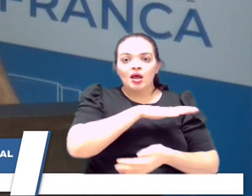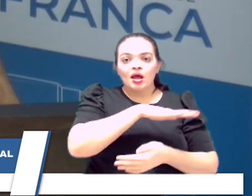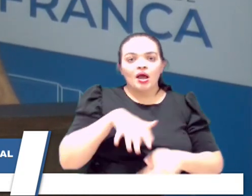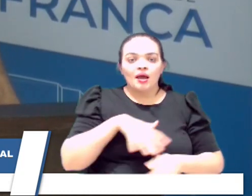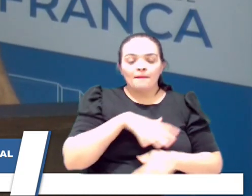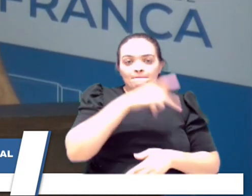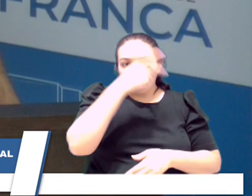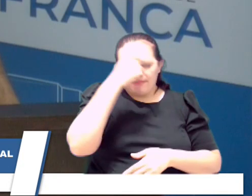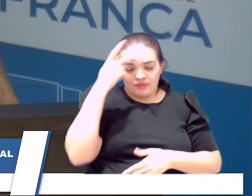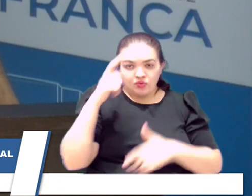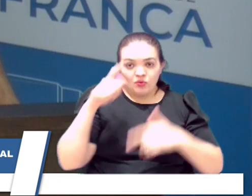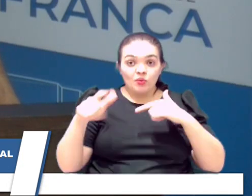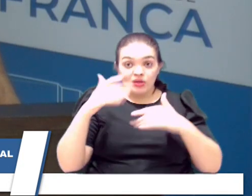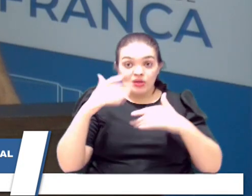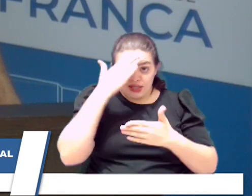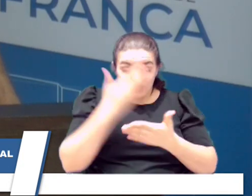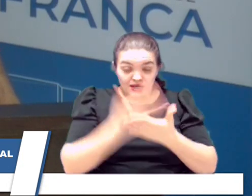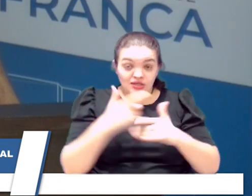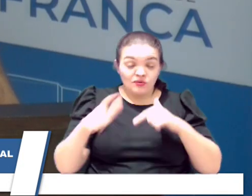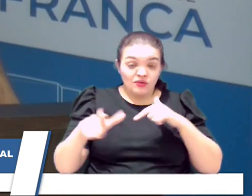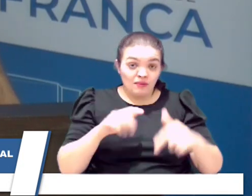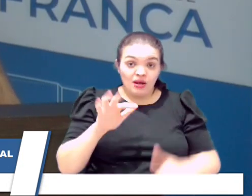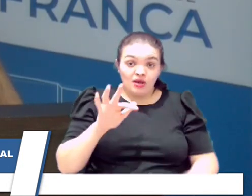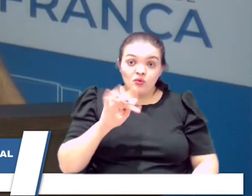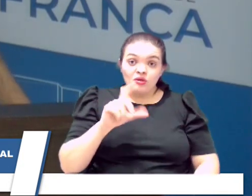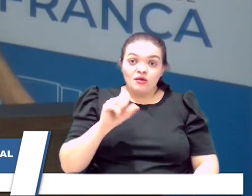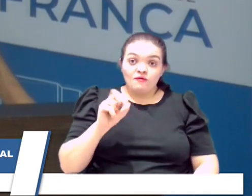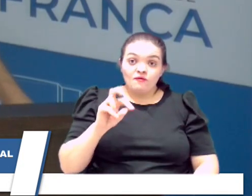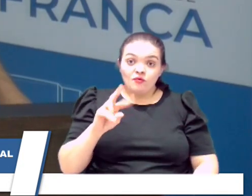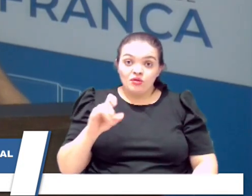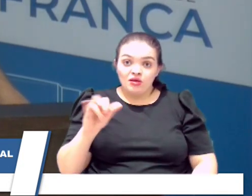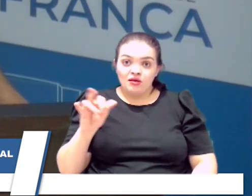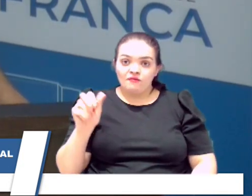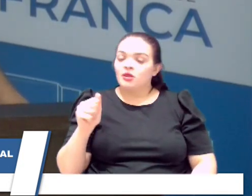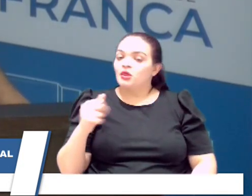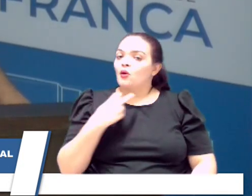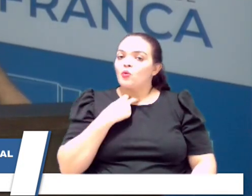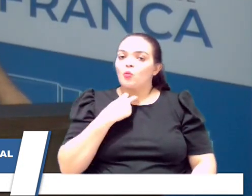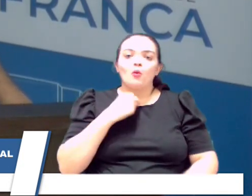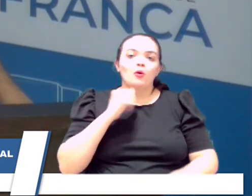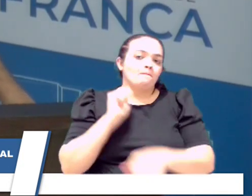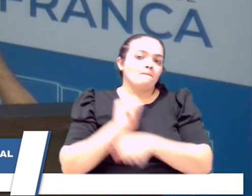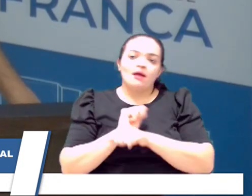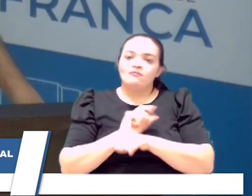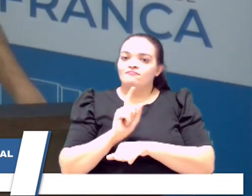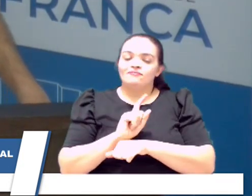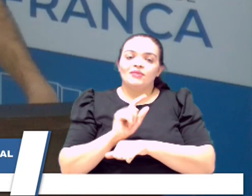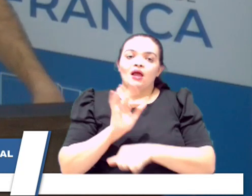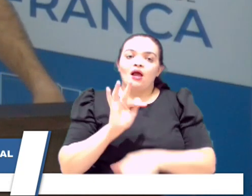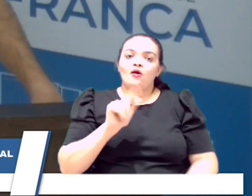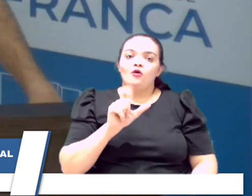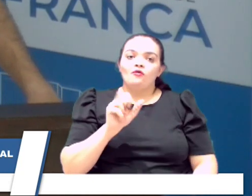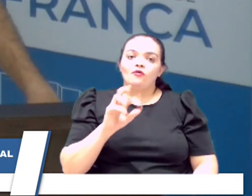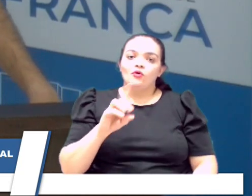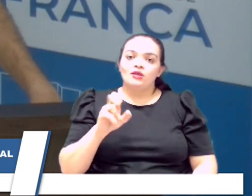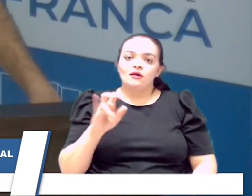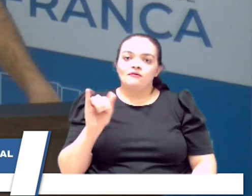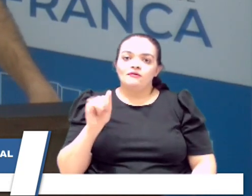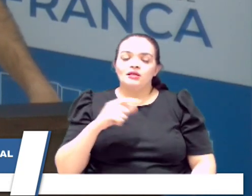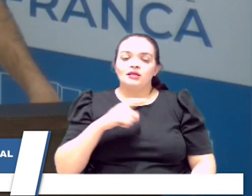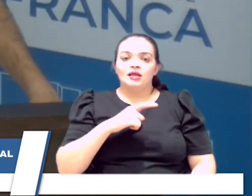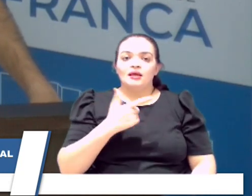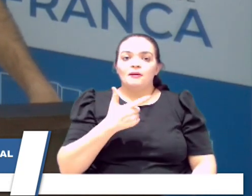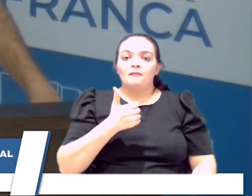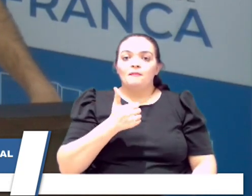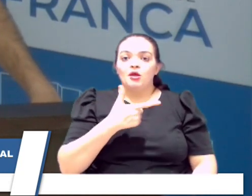acreditam no trabalho da Flor da Vida, e a gente não vai parar por aqui. Esse ano a Flor da Vida atende 1.200